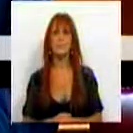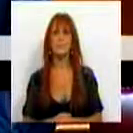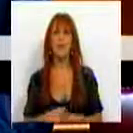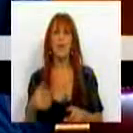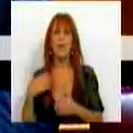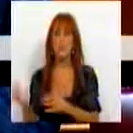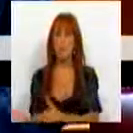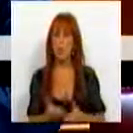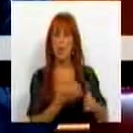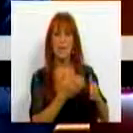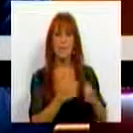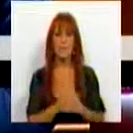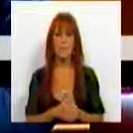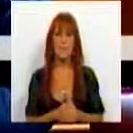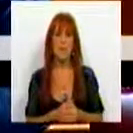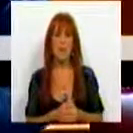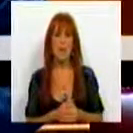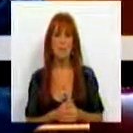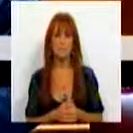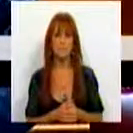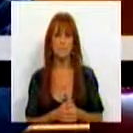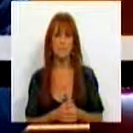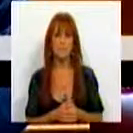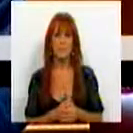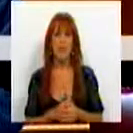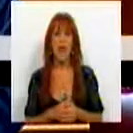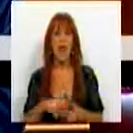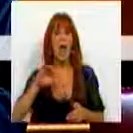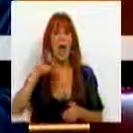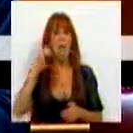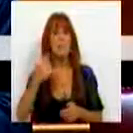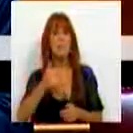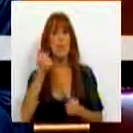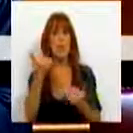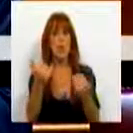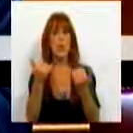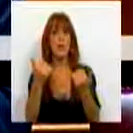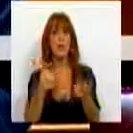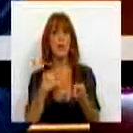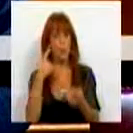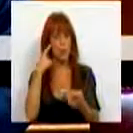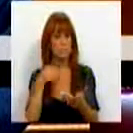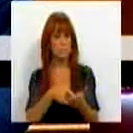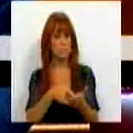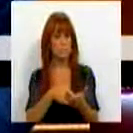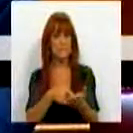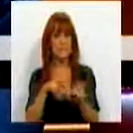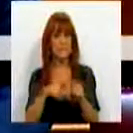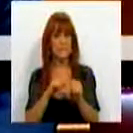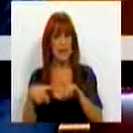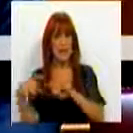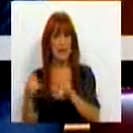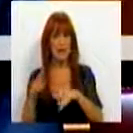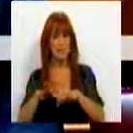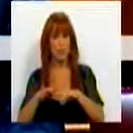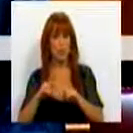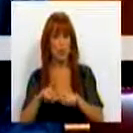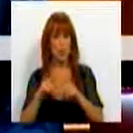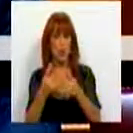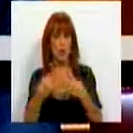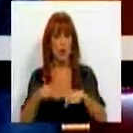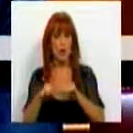E o que eu levo deste... E a primeira boa notícia que eu retiro deste debate sobre o